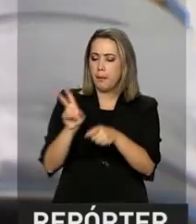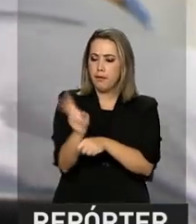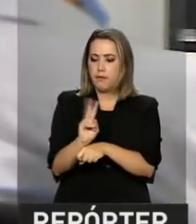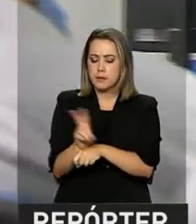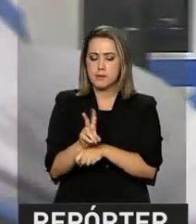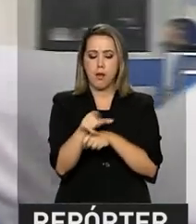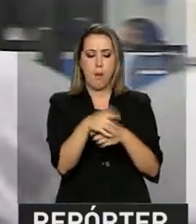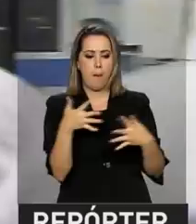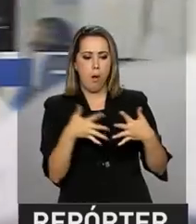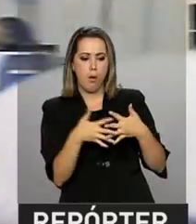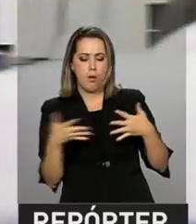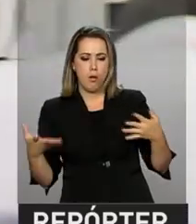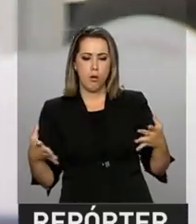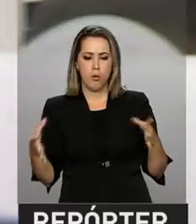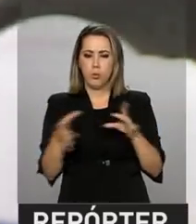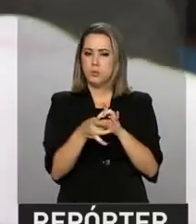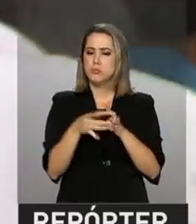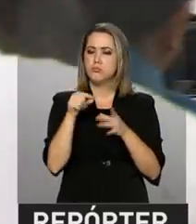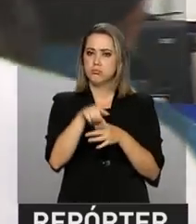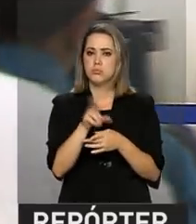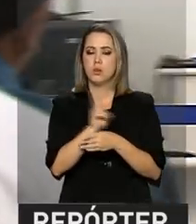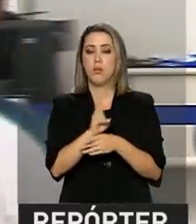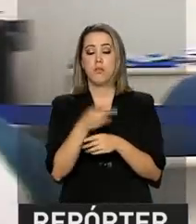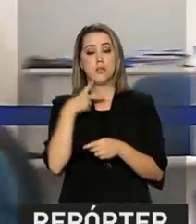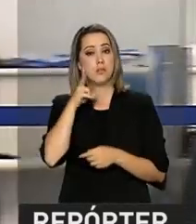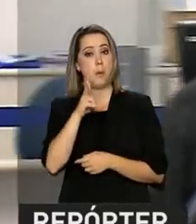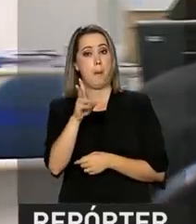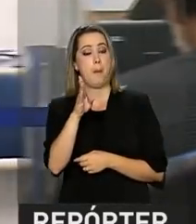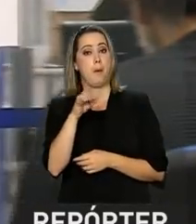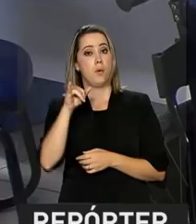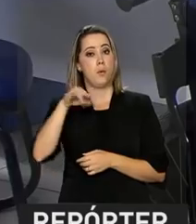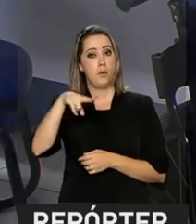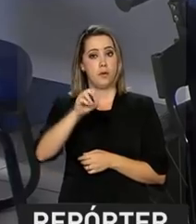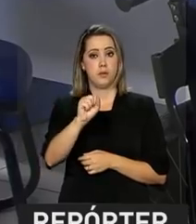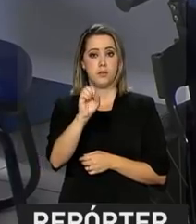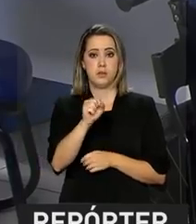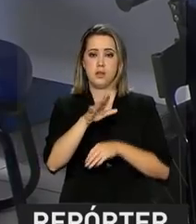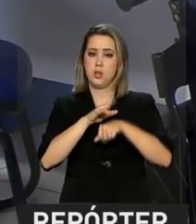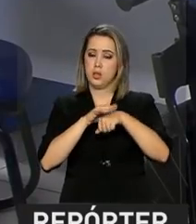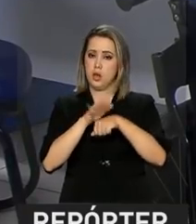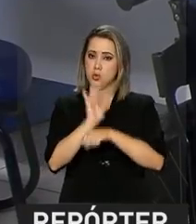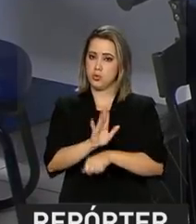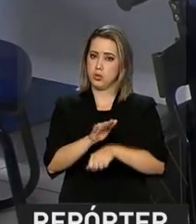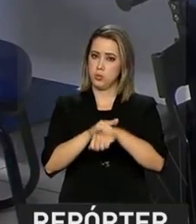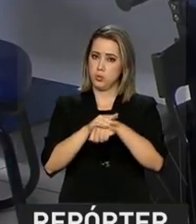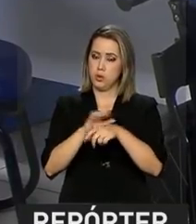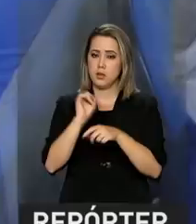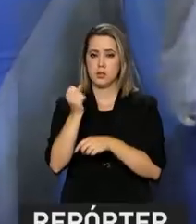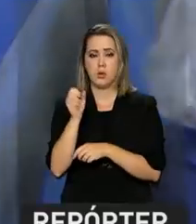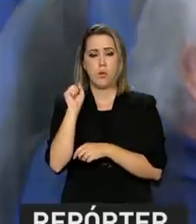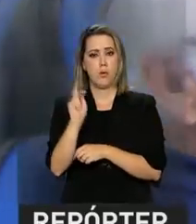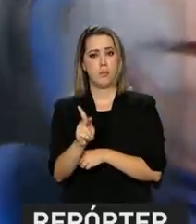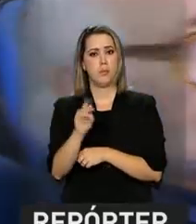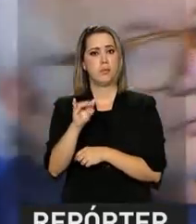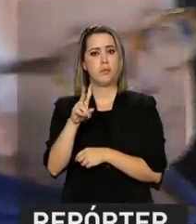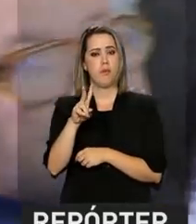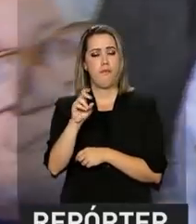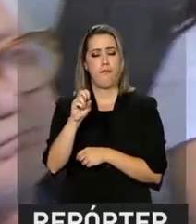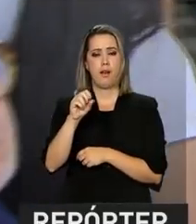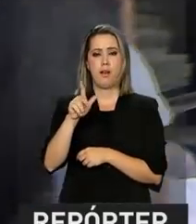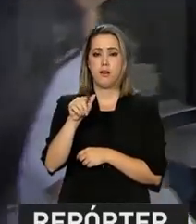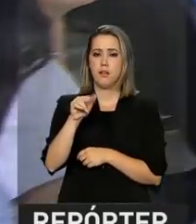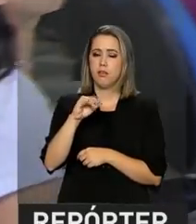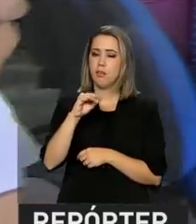identificar benefícios pagos indevidamente pela Previdência Social, como auxílios doença e aposentadorias por invalidez. A economia